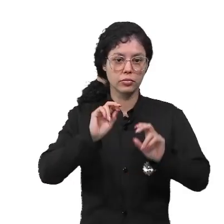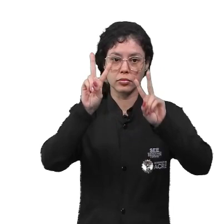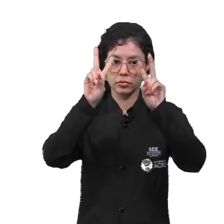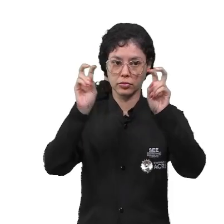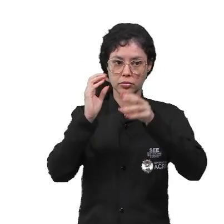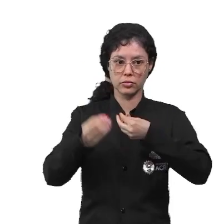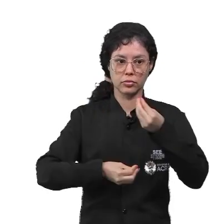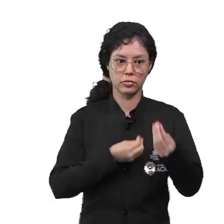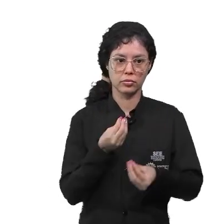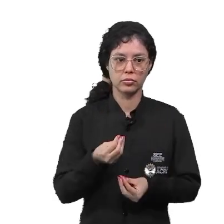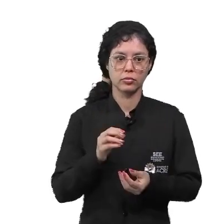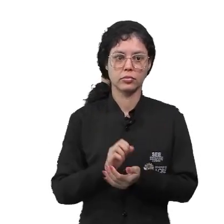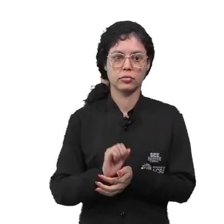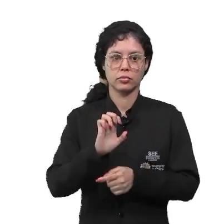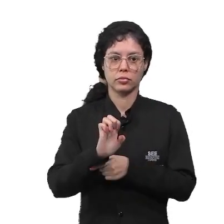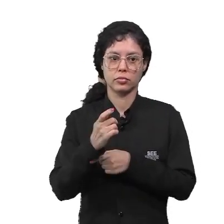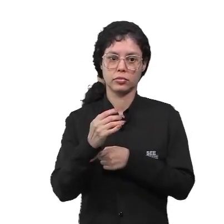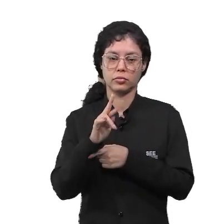temas como